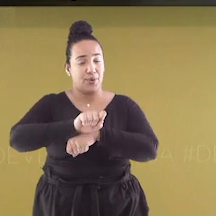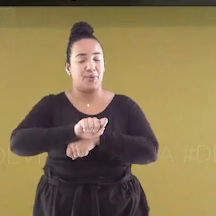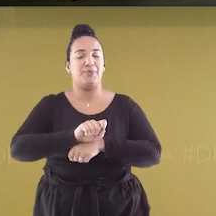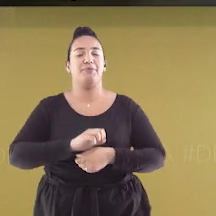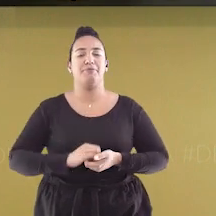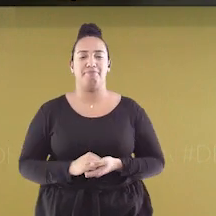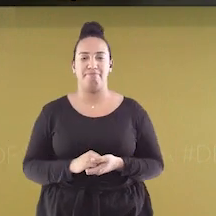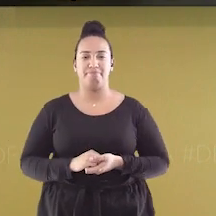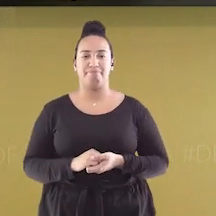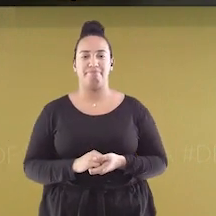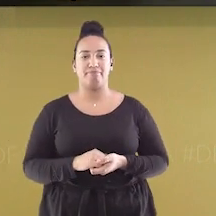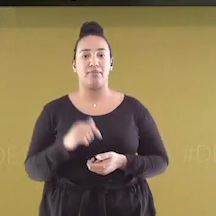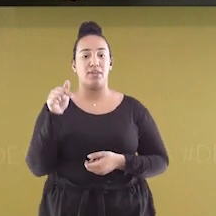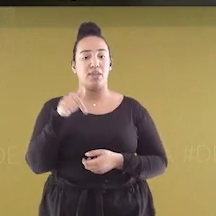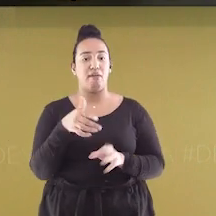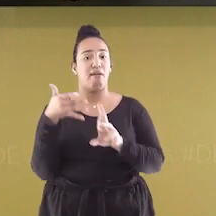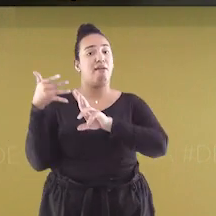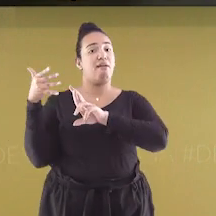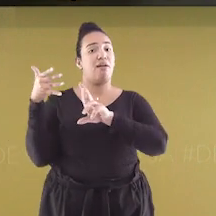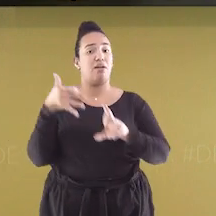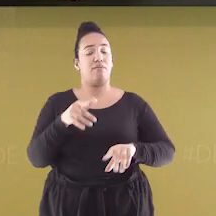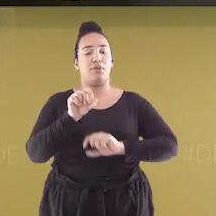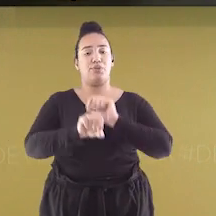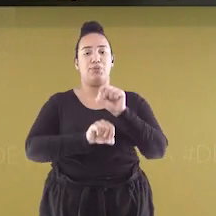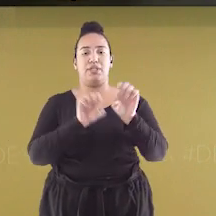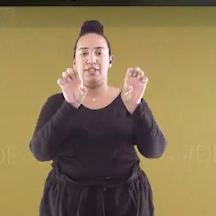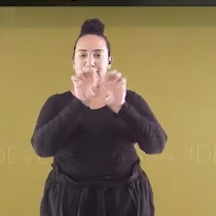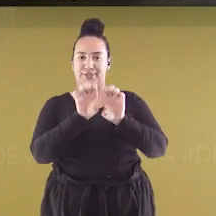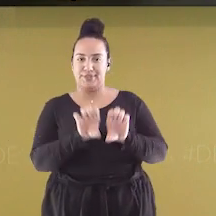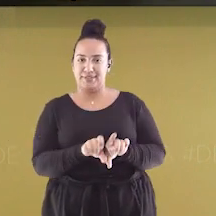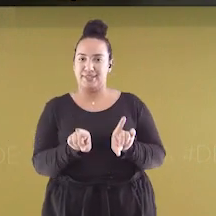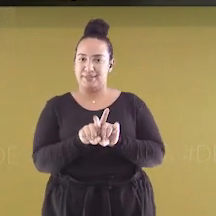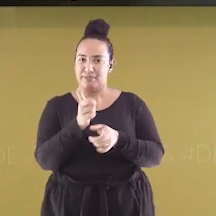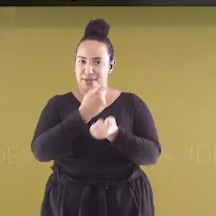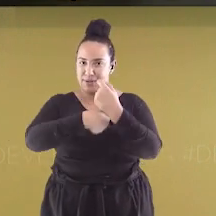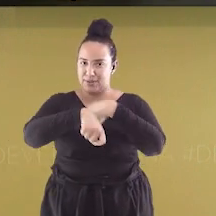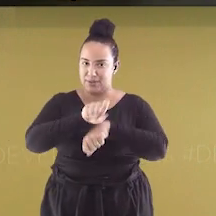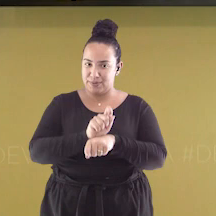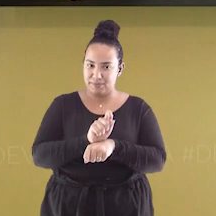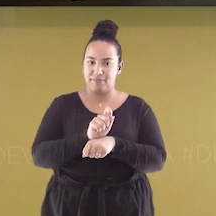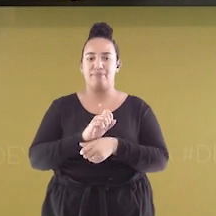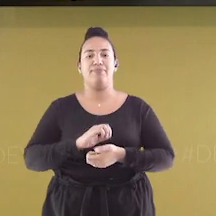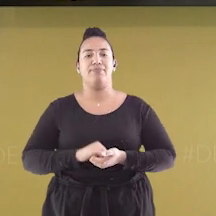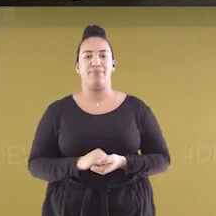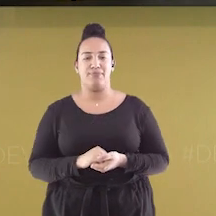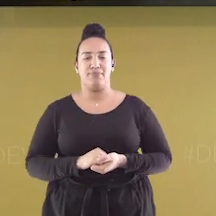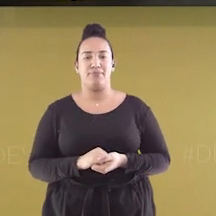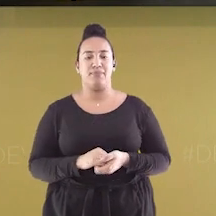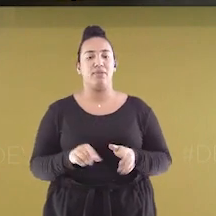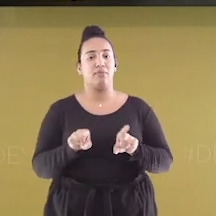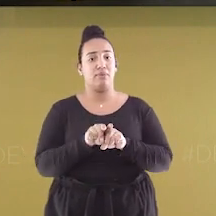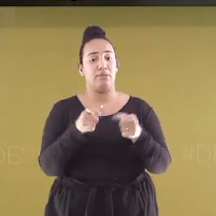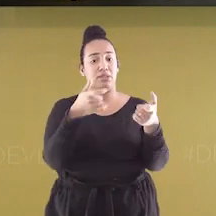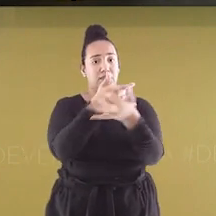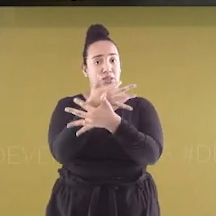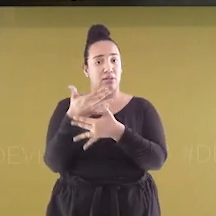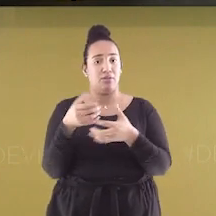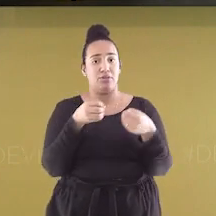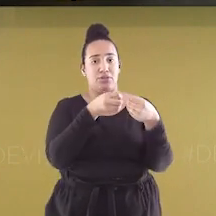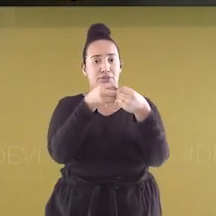desenvolvimento local, sendo referências de infraestrutura e de economia para as demais cidades que estão ao seu